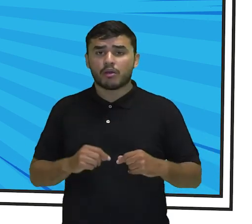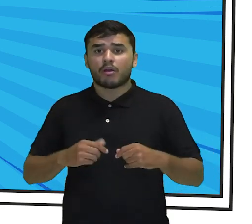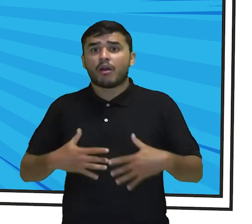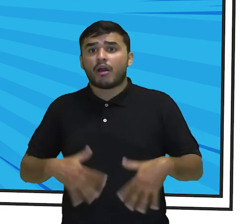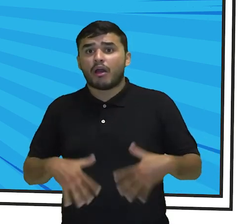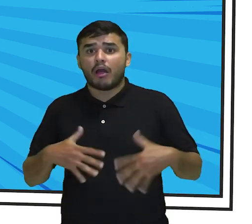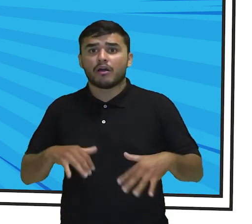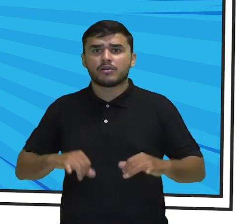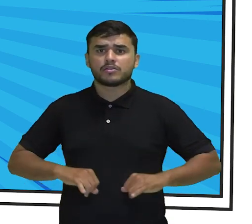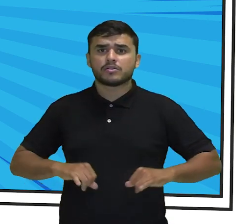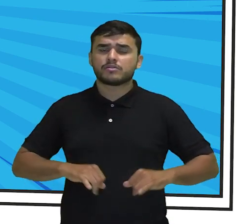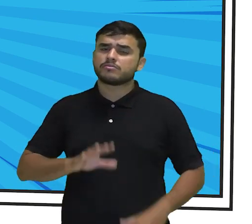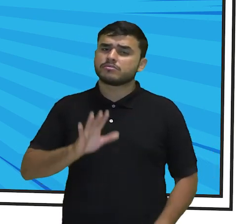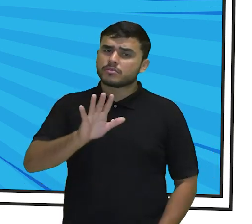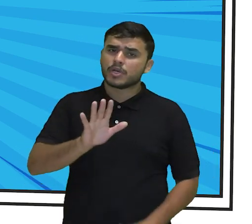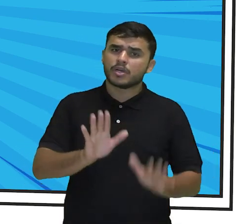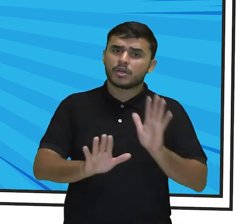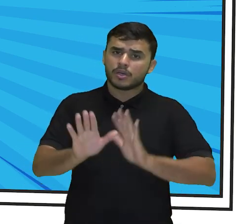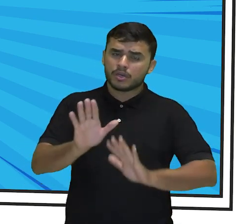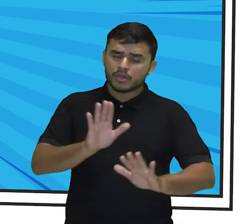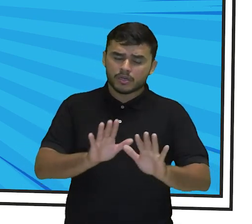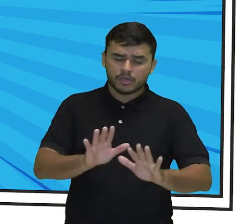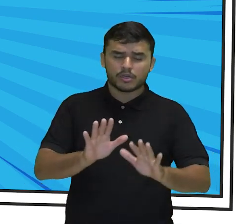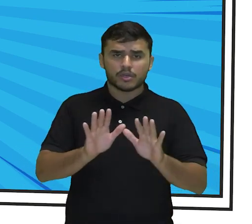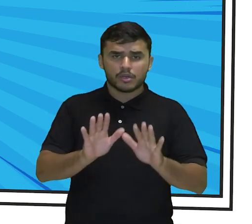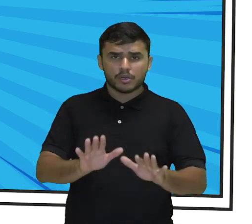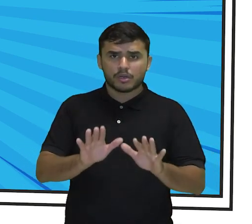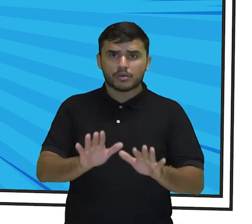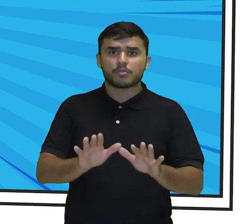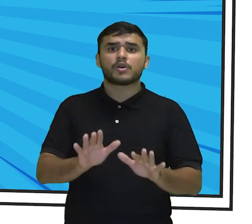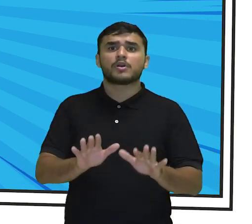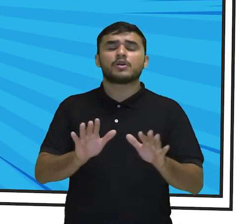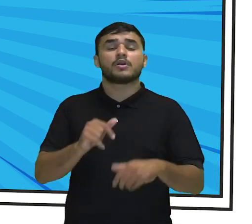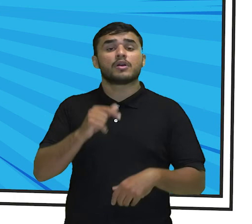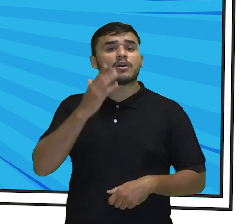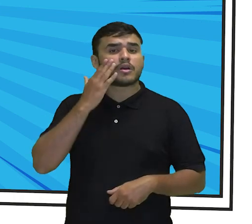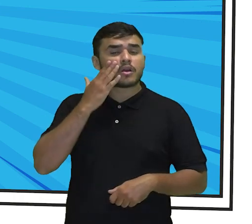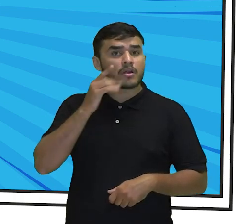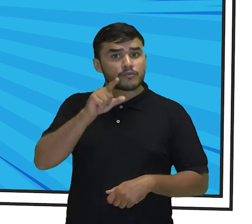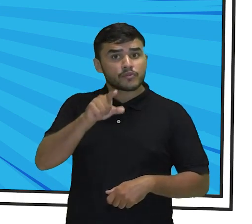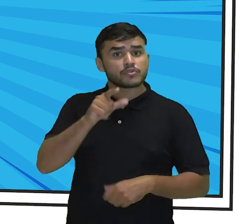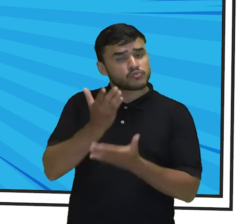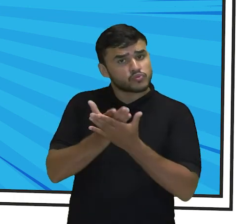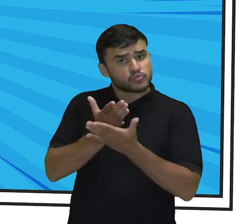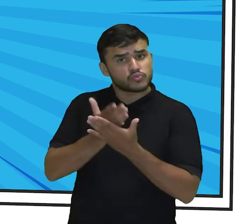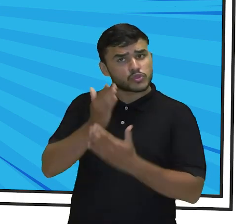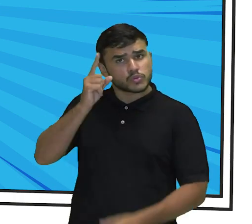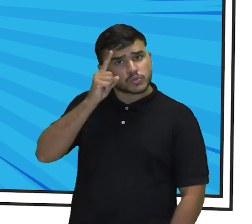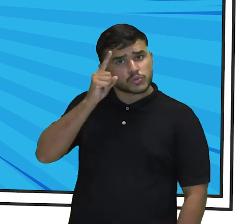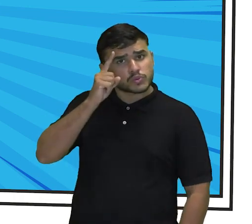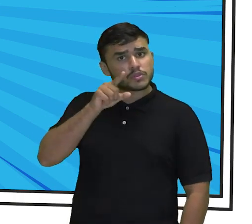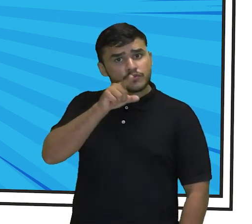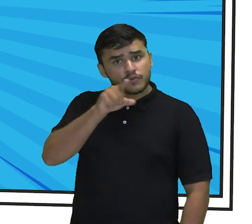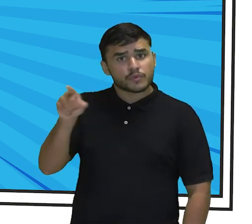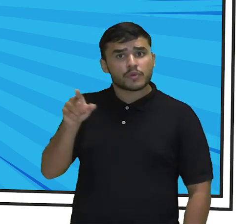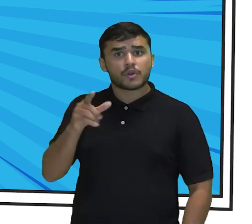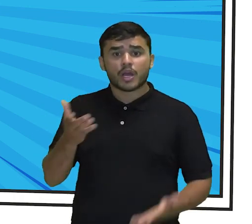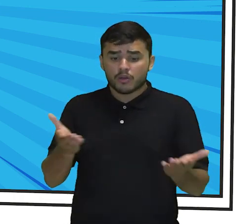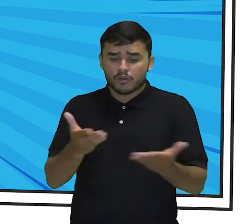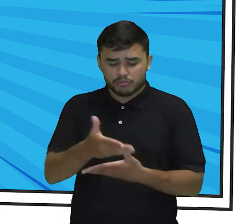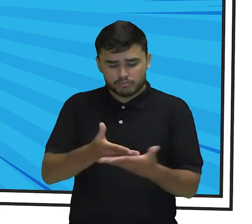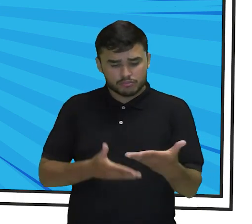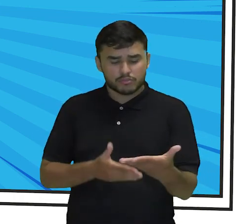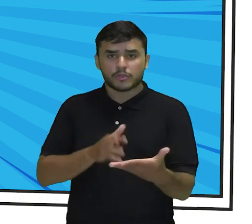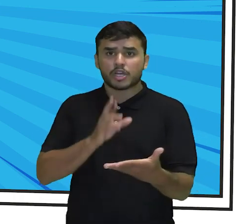que você está aplicando no dia a dia na sala de aula. Mas entenda, ela está aqui como um momento da sua vida,